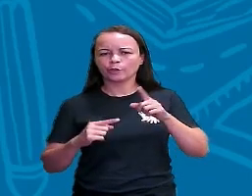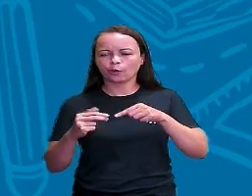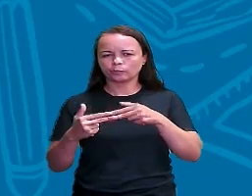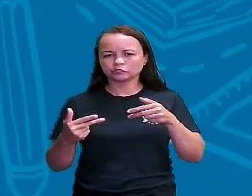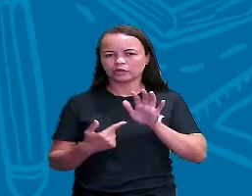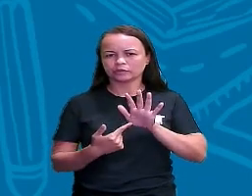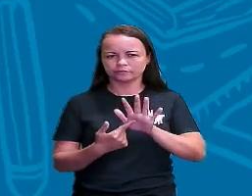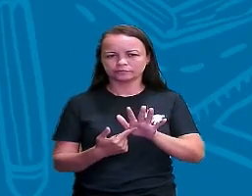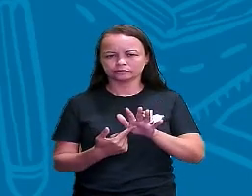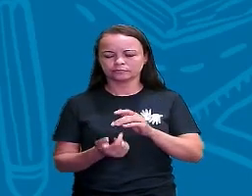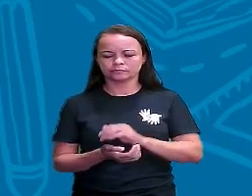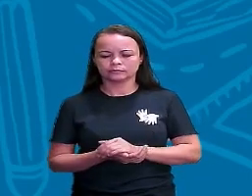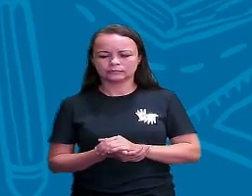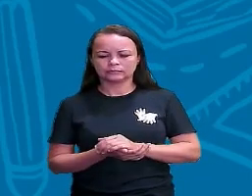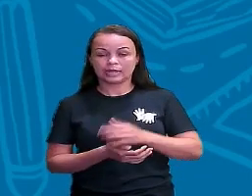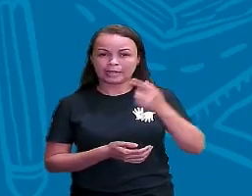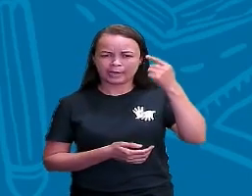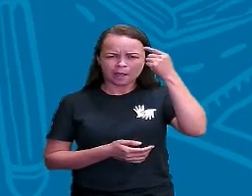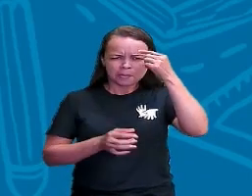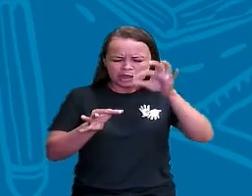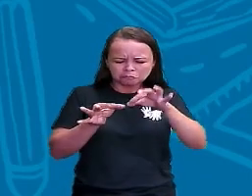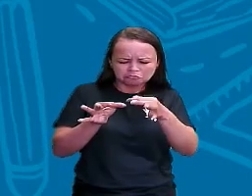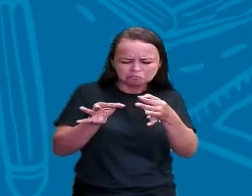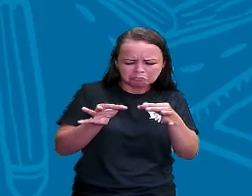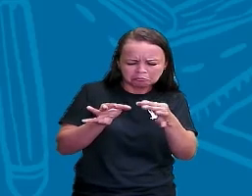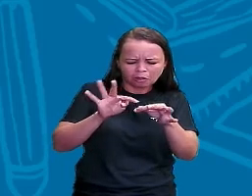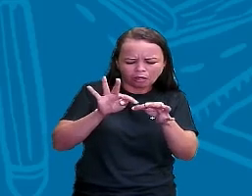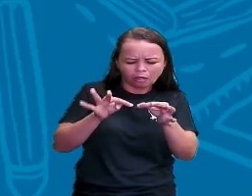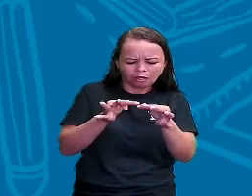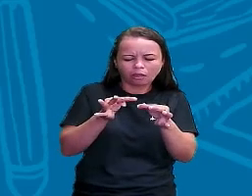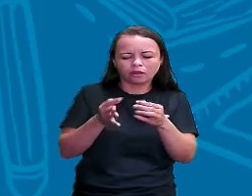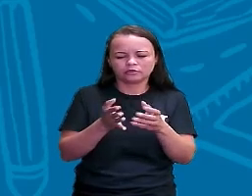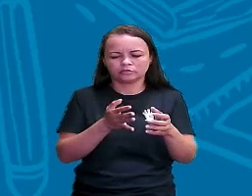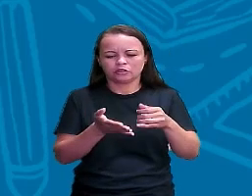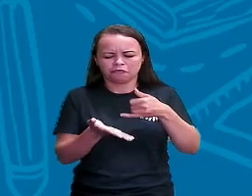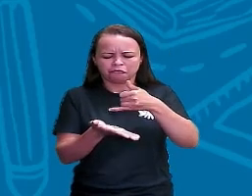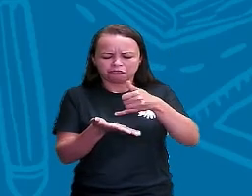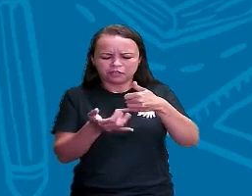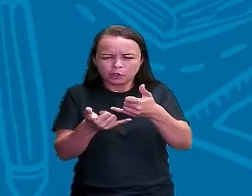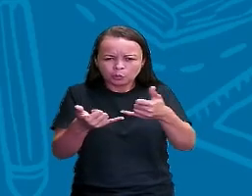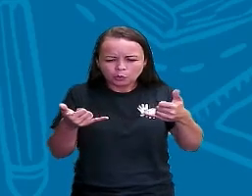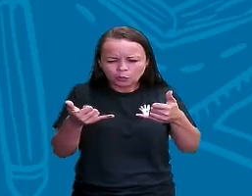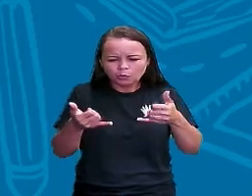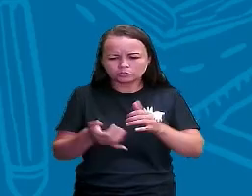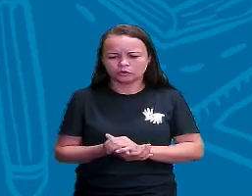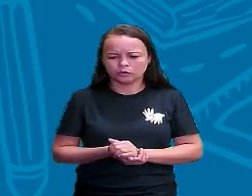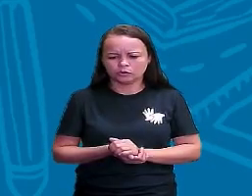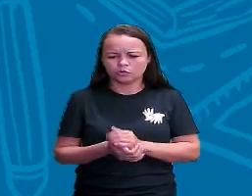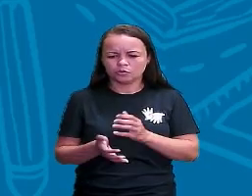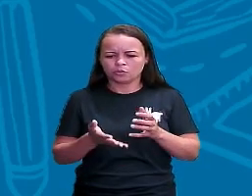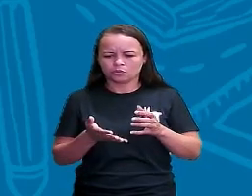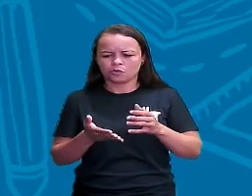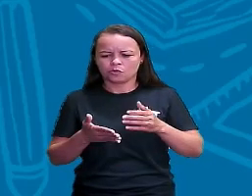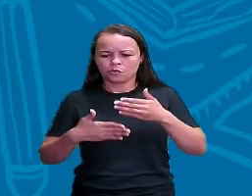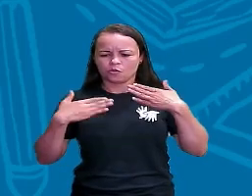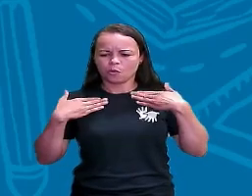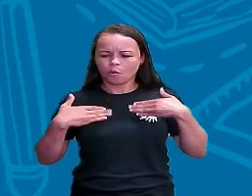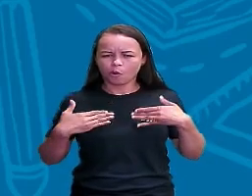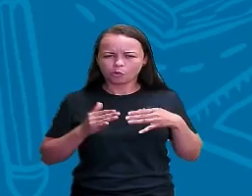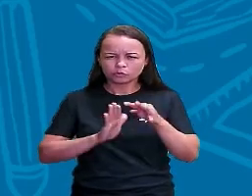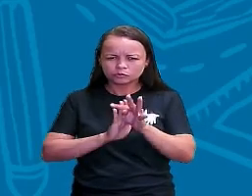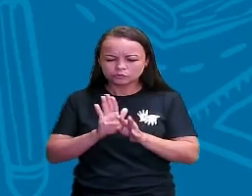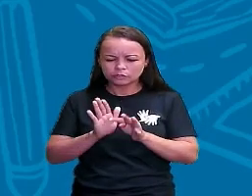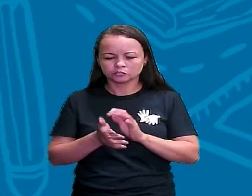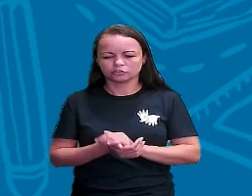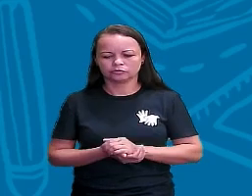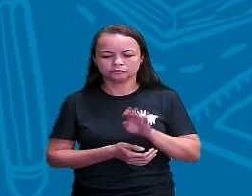temos cabeça do alfinete, fio de óleo, corpo do texto. Letra B, olhos